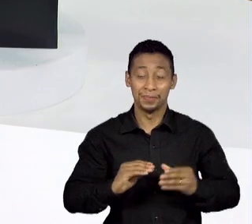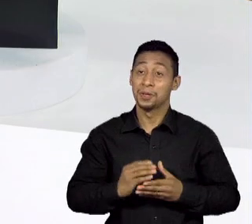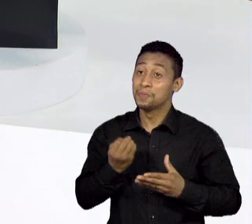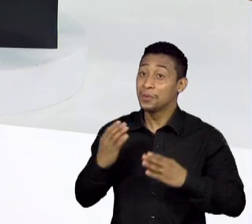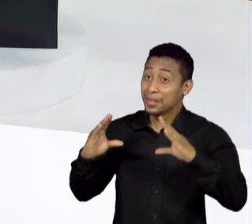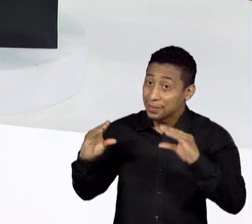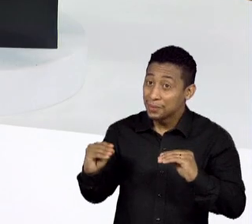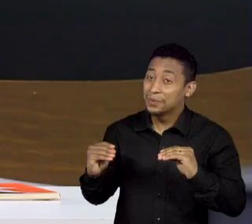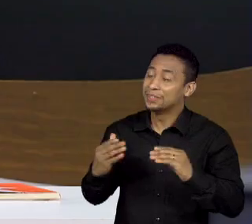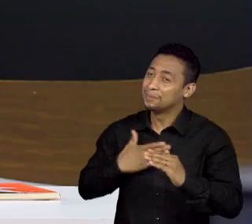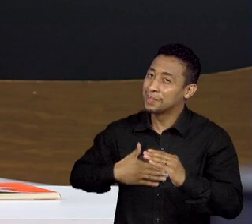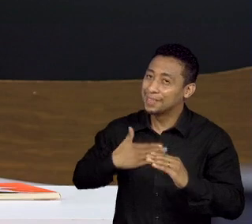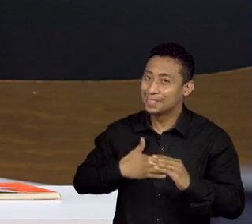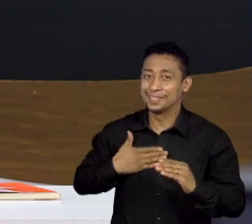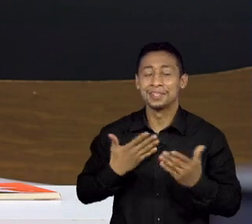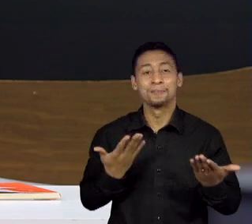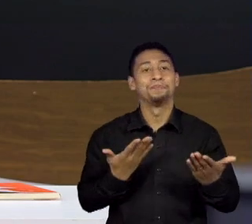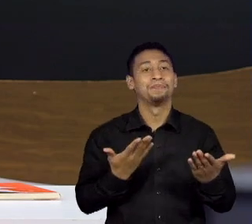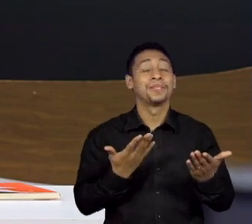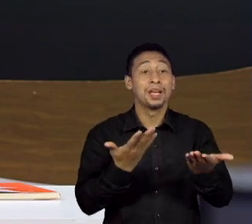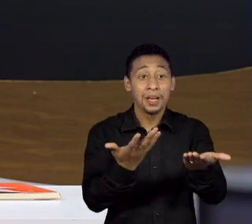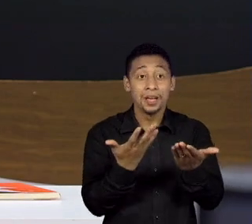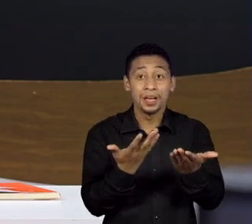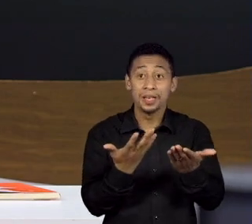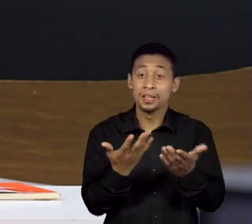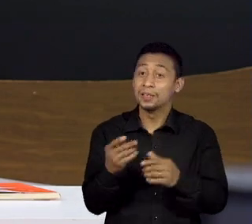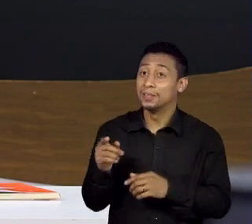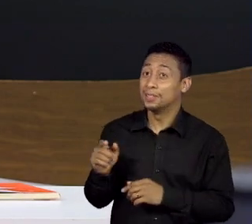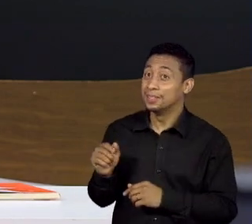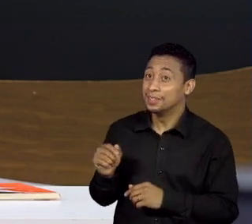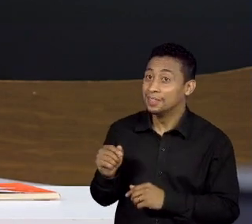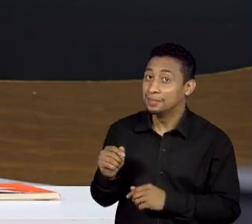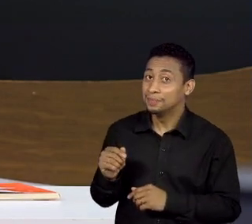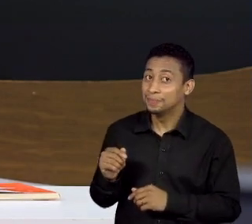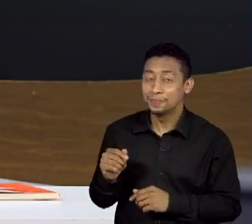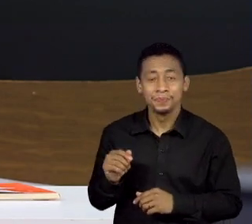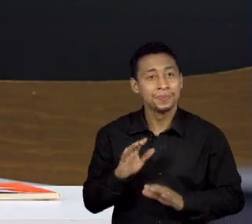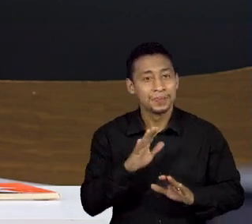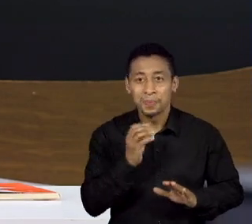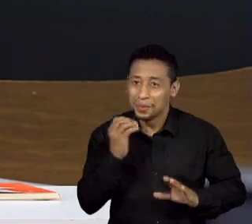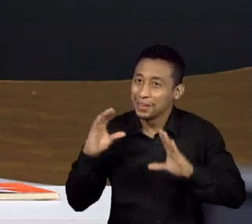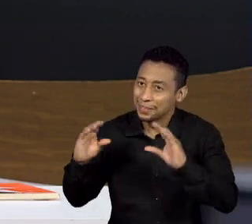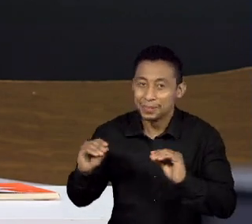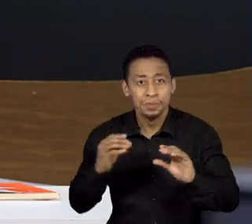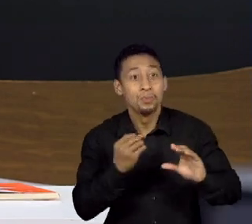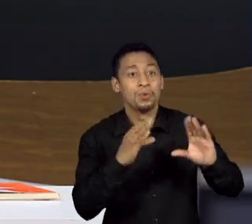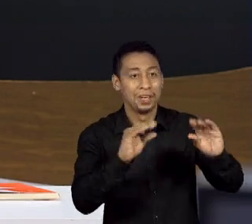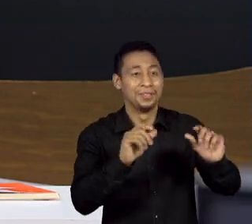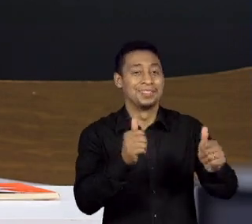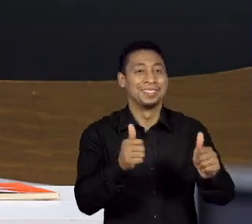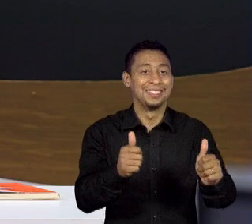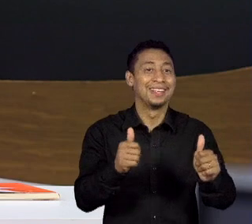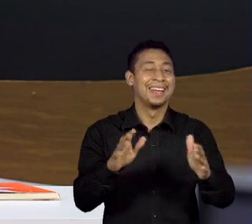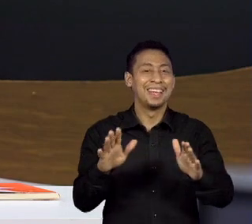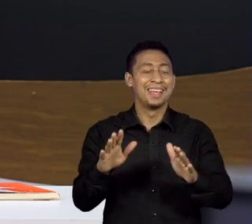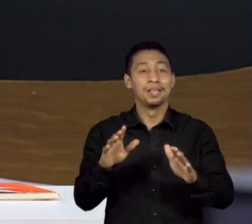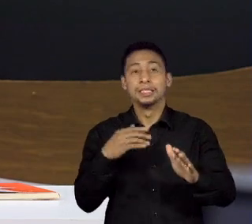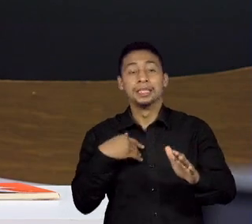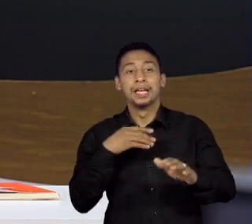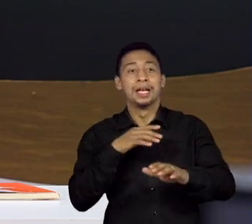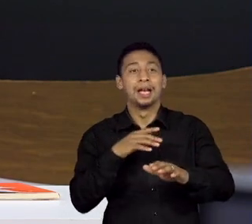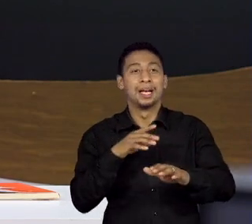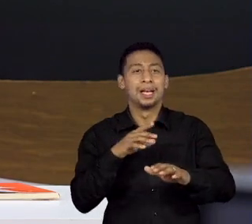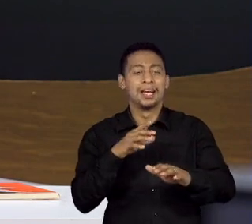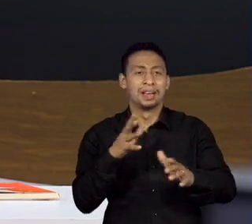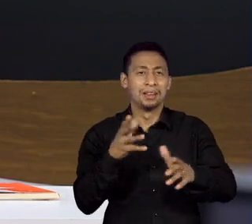um prazer. Eu queria começar fazendo uma pergunta para os dois. Boa noite, todo mundo. Boa noite. Acho que o Guel tinha falado que tinha um pequeno delay, acho que tem